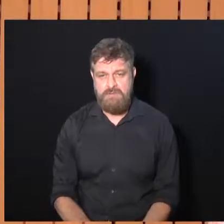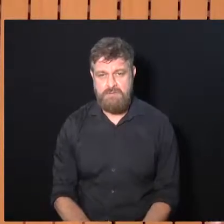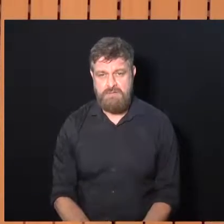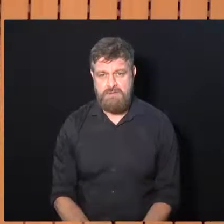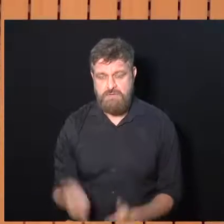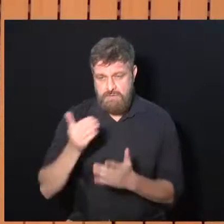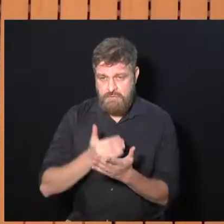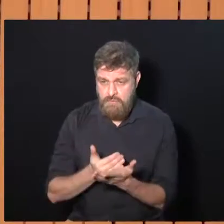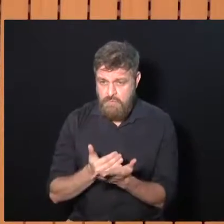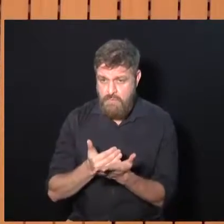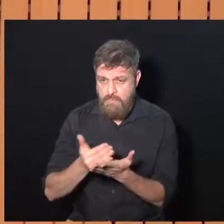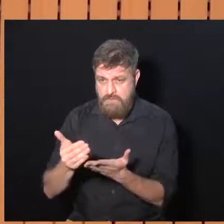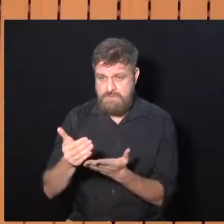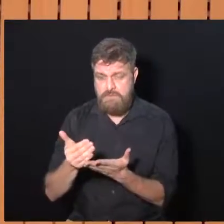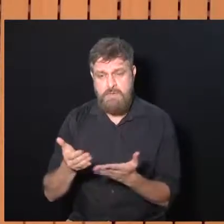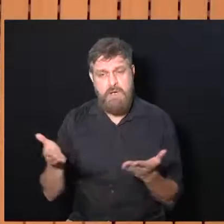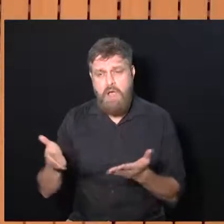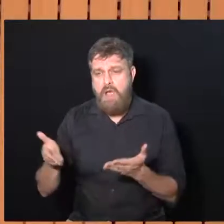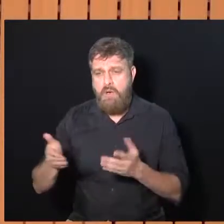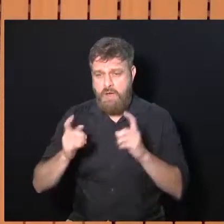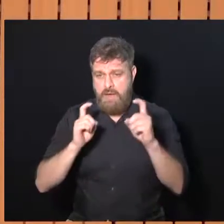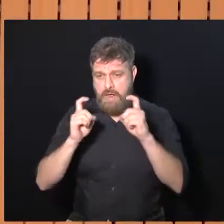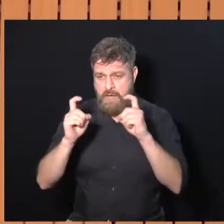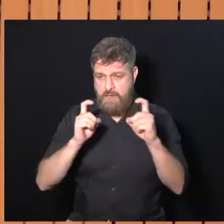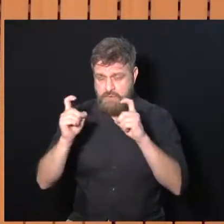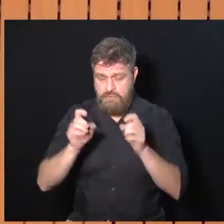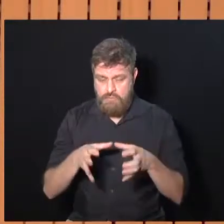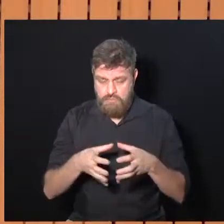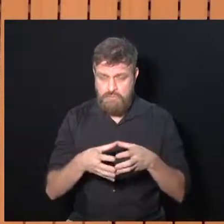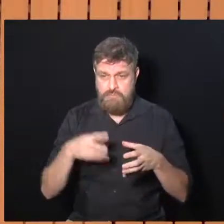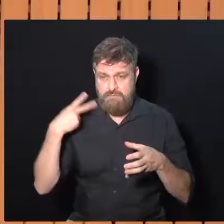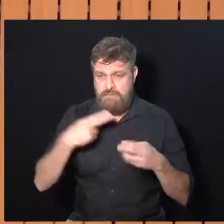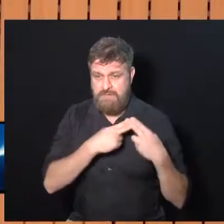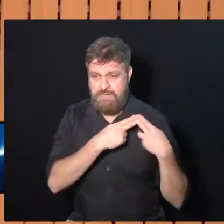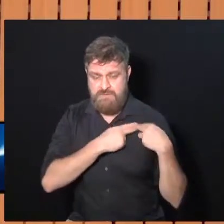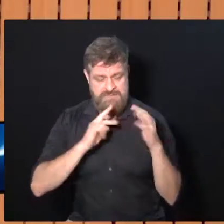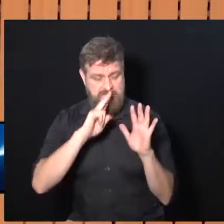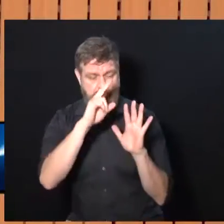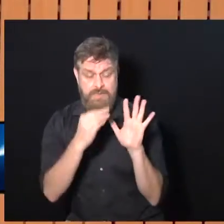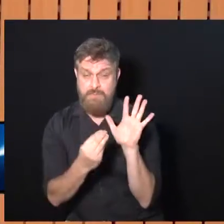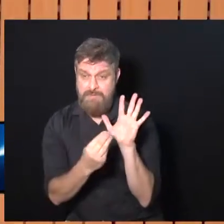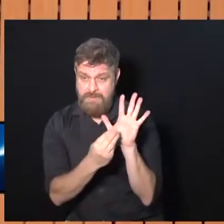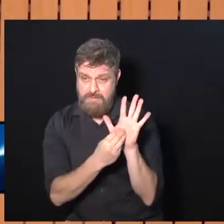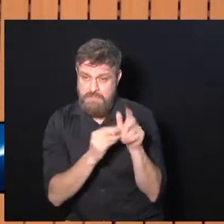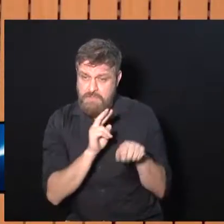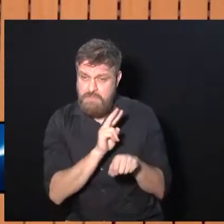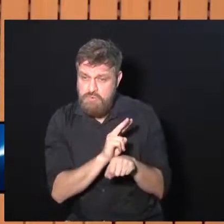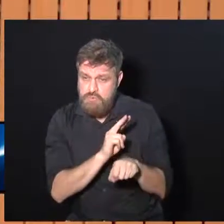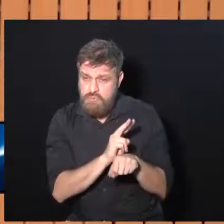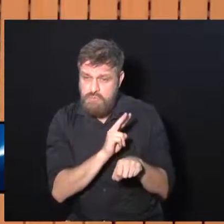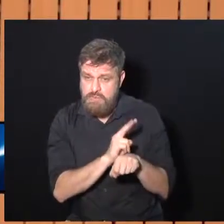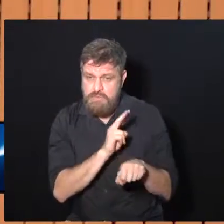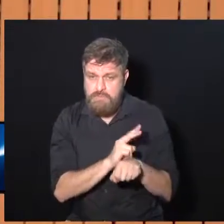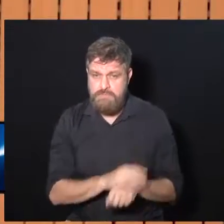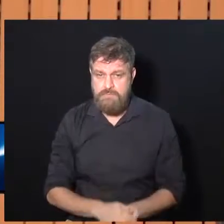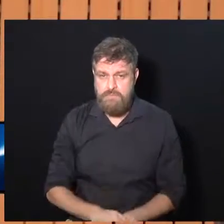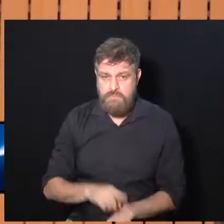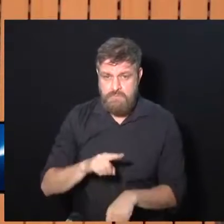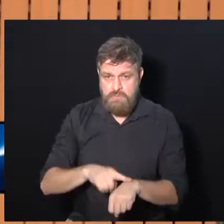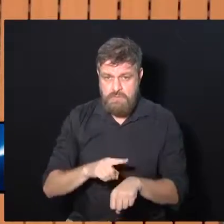Estamos dando início à reunião ordinária da Comissão do Meio Ambiente, às